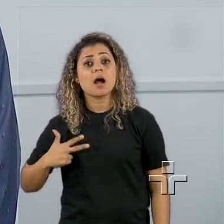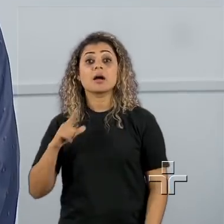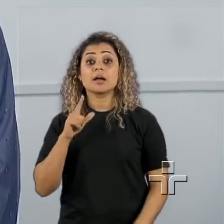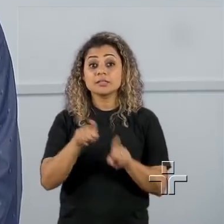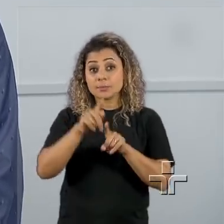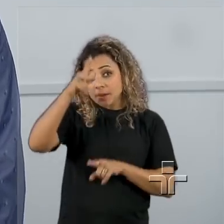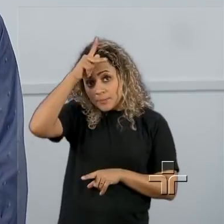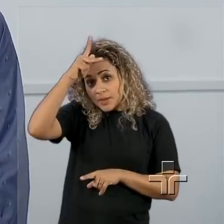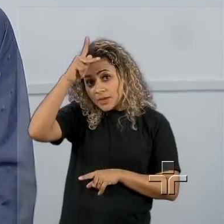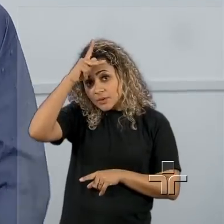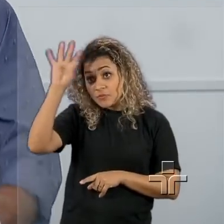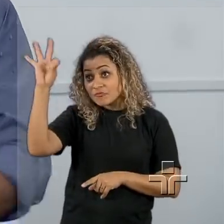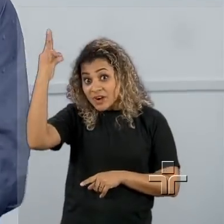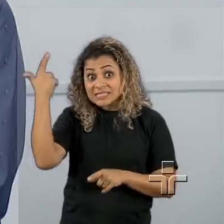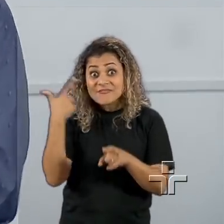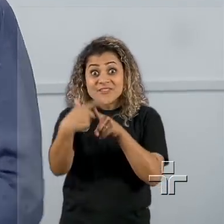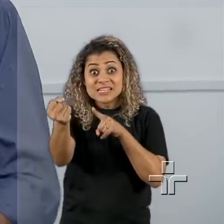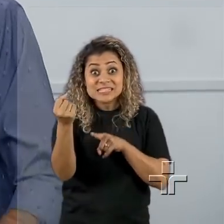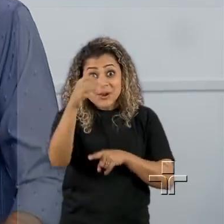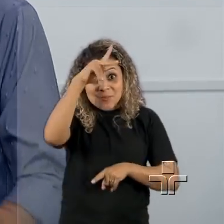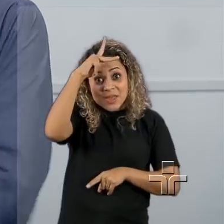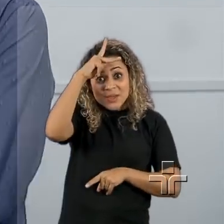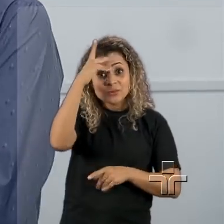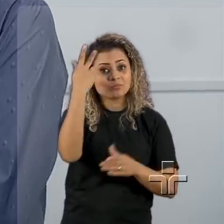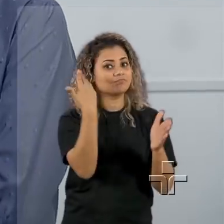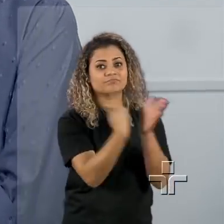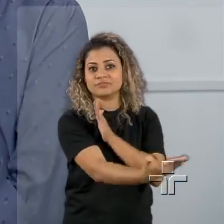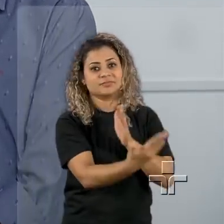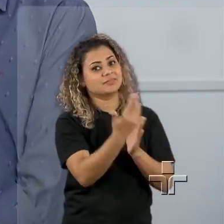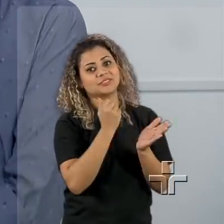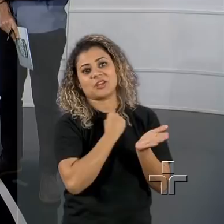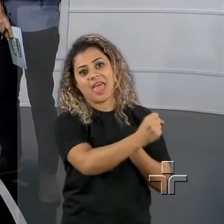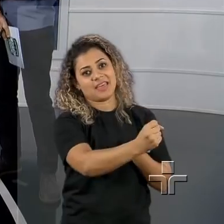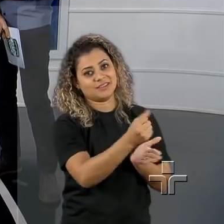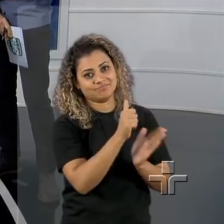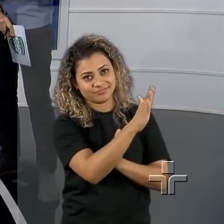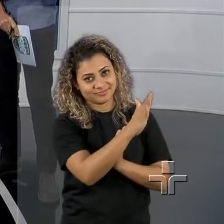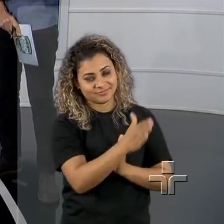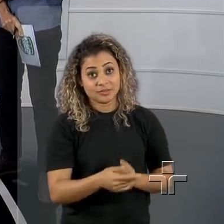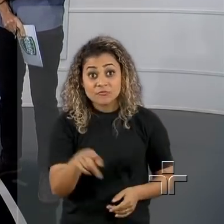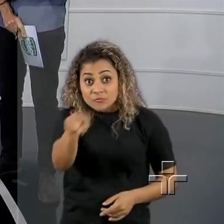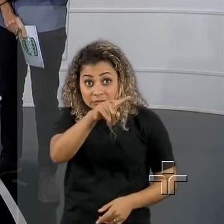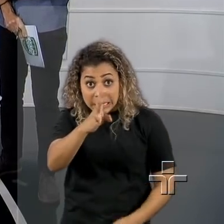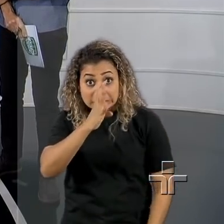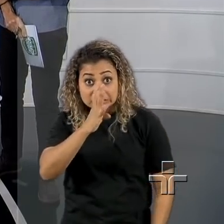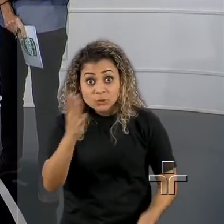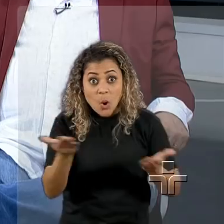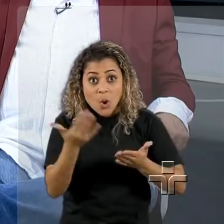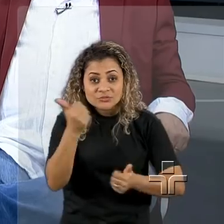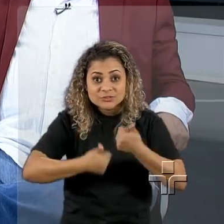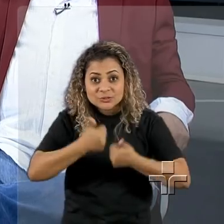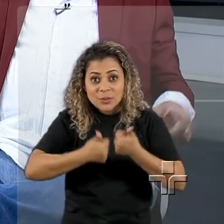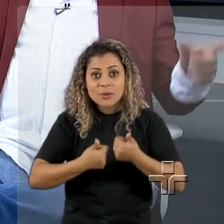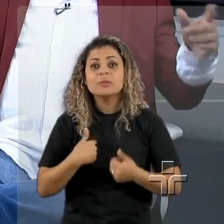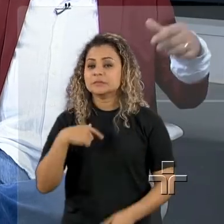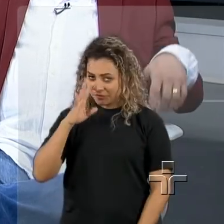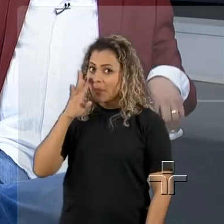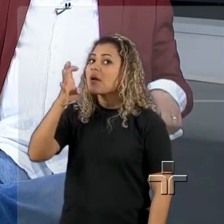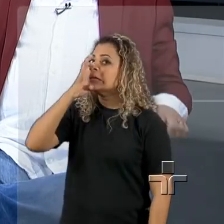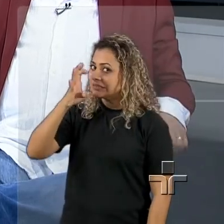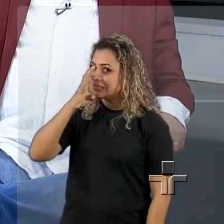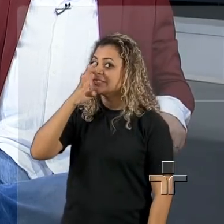campo amanhã para fazer a segunda partida no Mundial contra a Costa Rica. Teve uma notícia hoje, até vale a pena a gente dividir com o pessoal que está acompanhando o Jornal da Cultura, que foi a